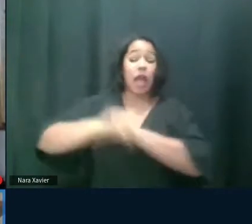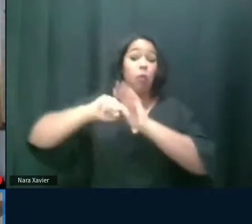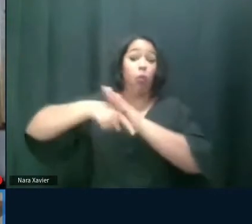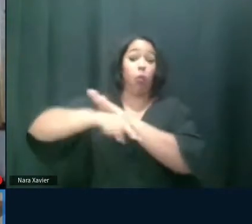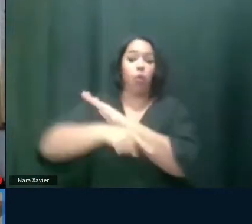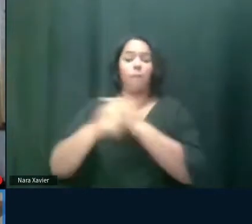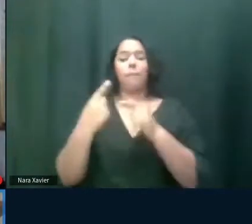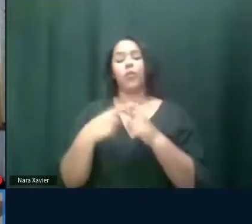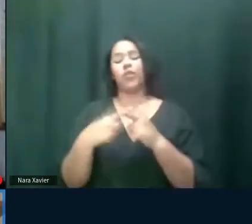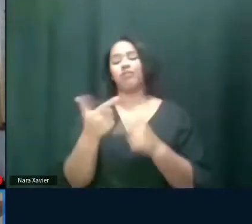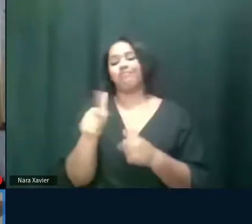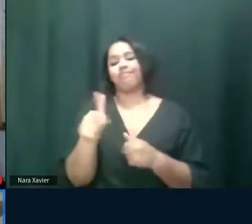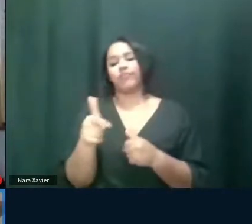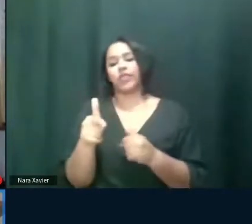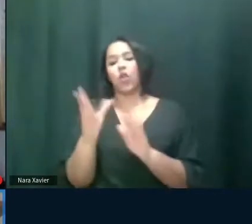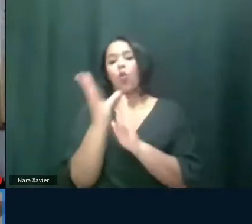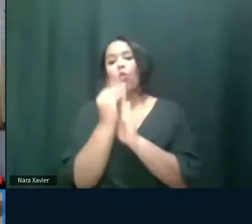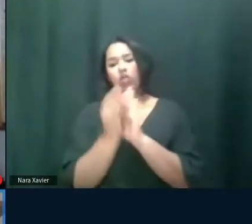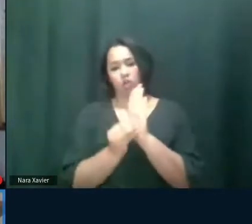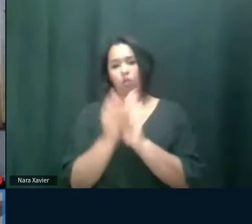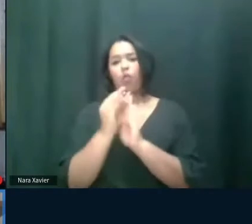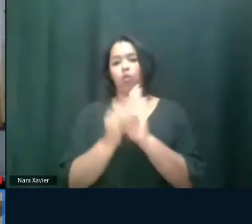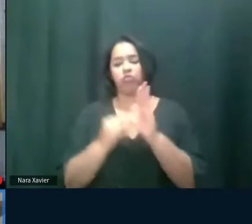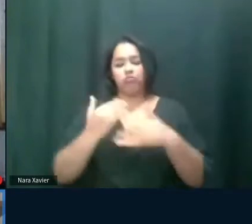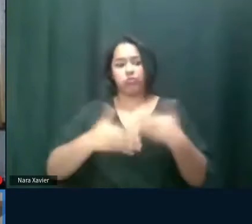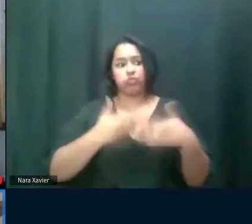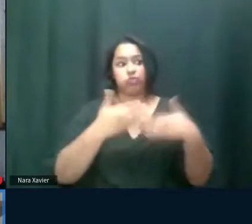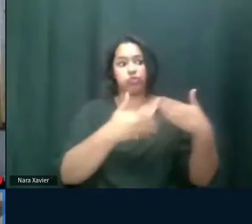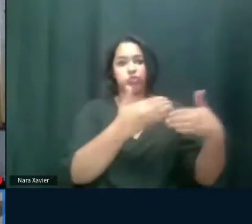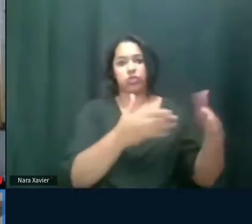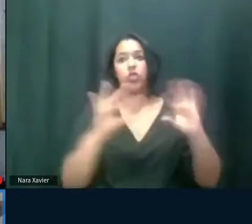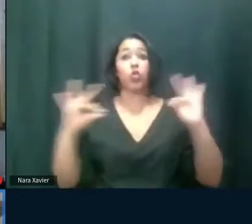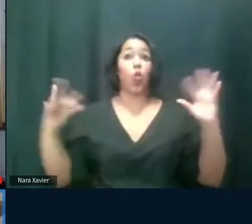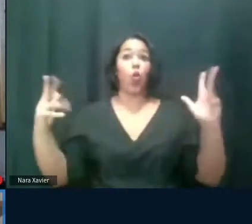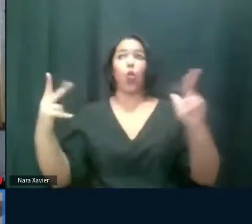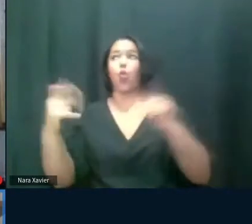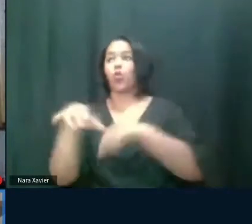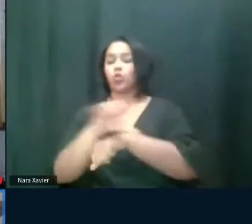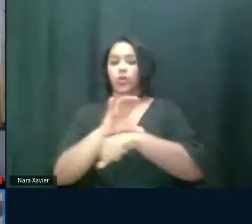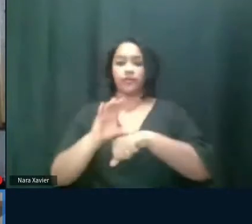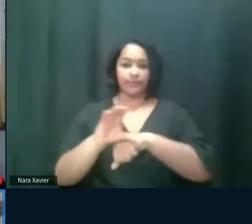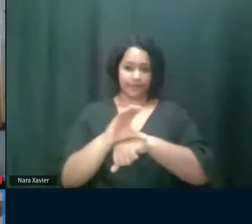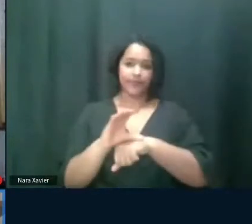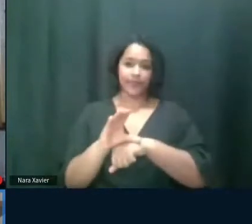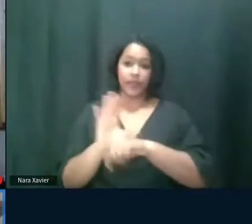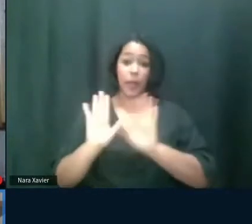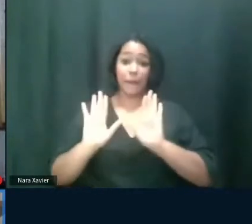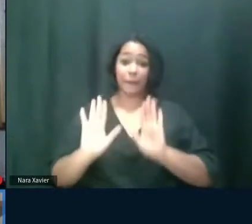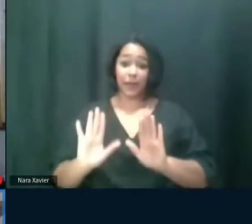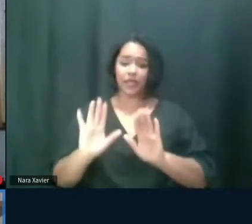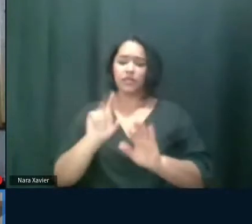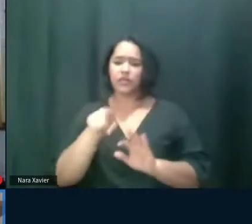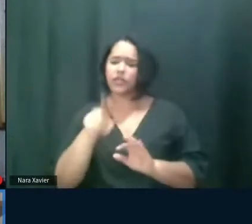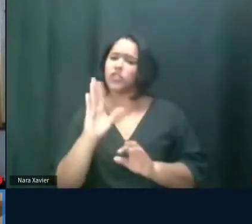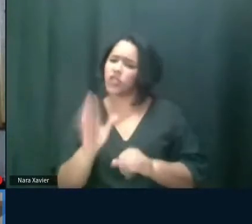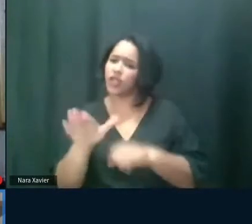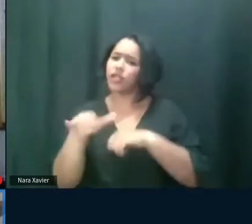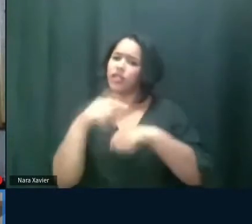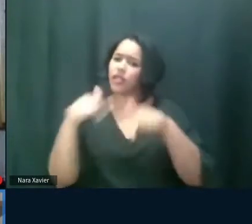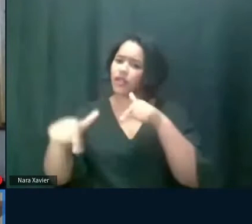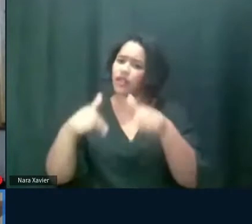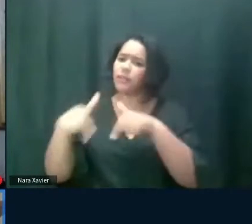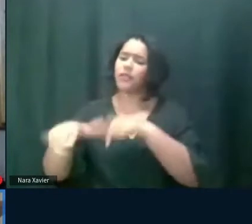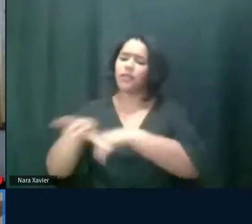o conteúdo tão desenvolvido para todos os CAIs, né? Mas mesmo assim, já que você focou no CAIs DF, acho que com